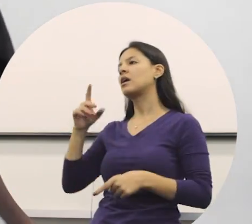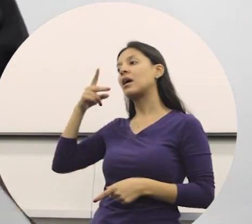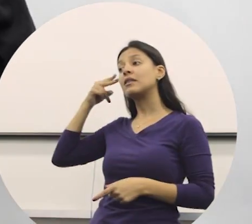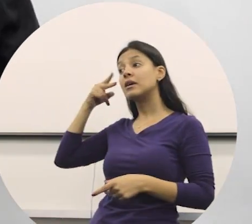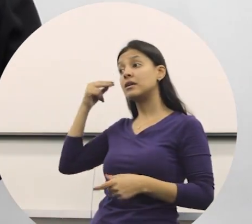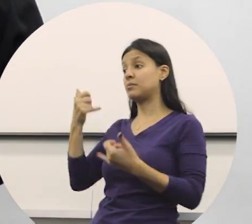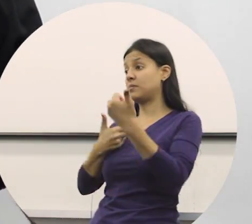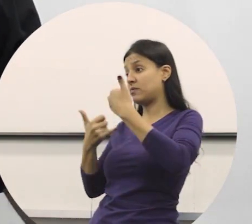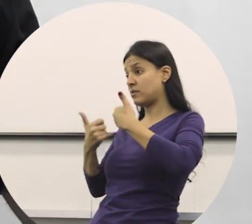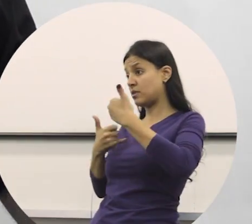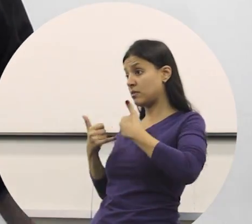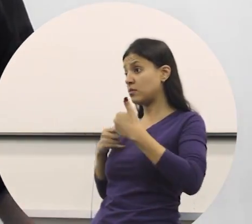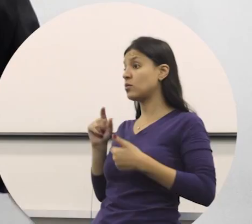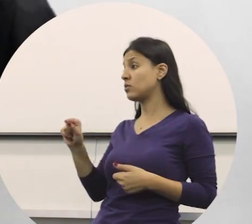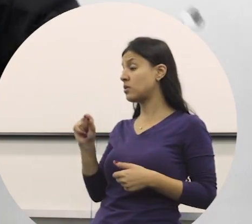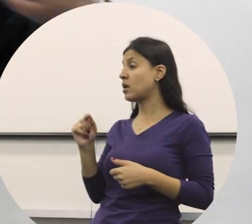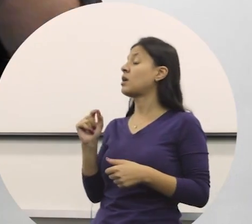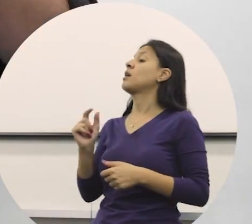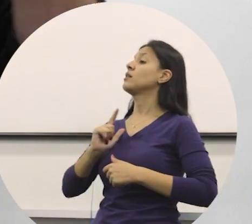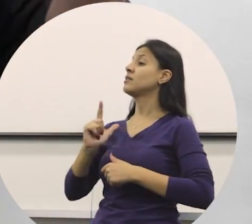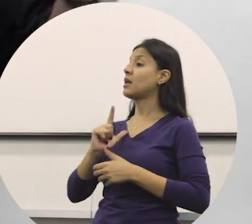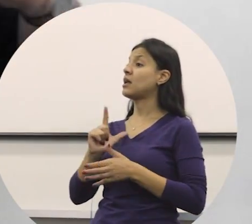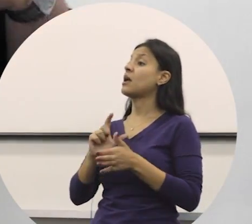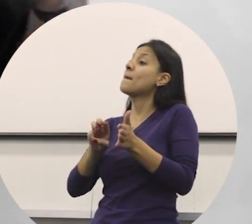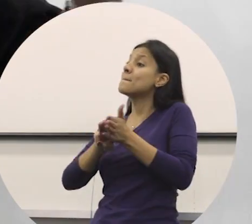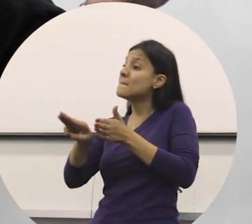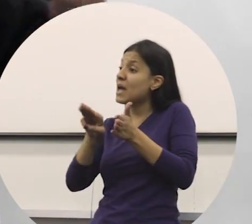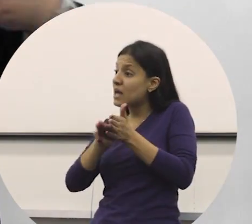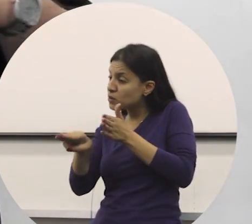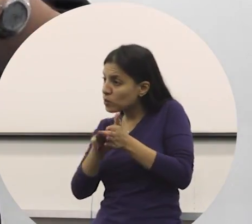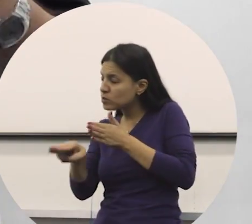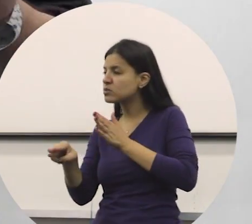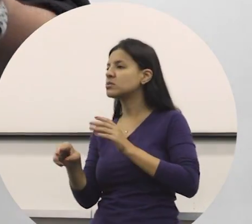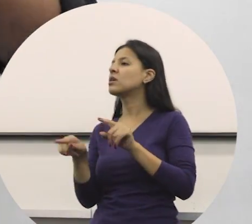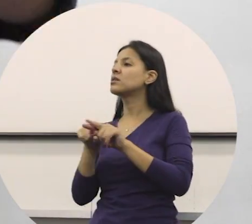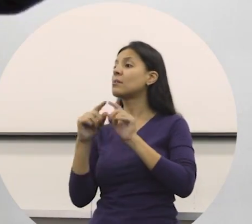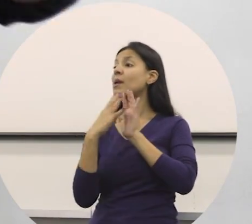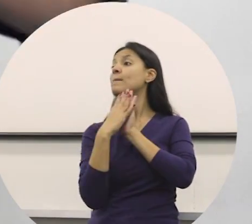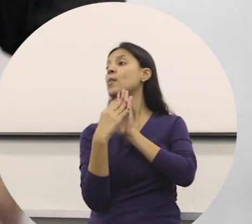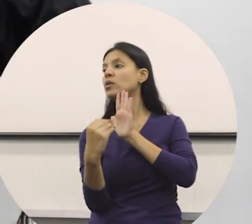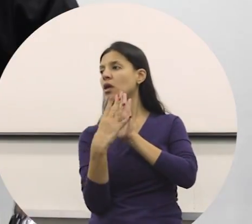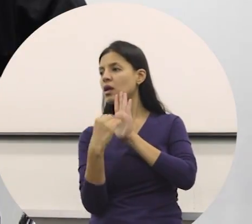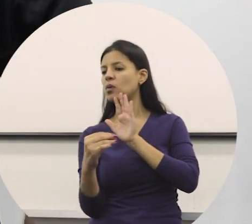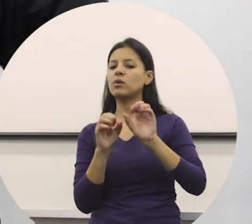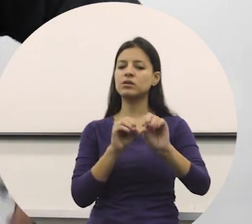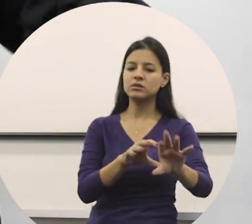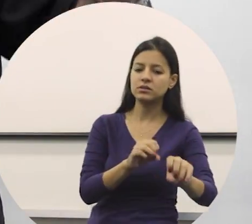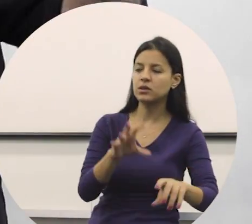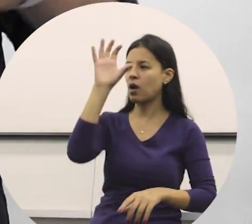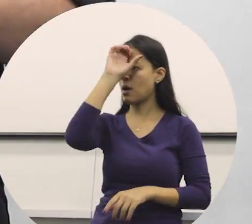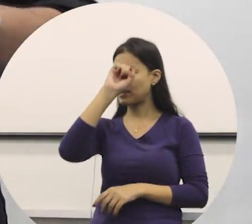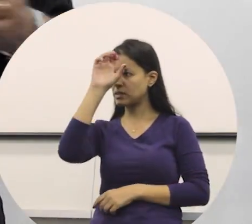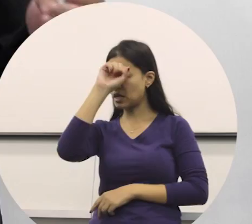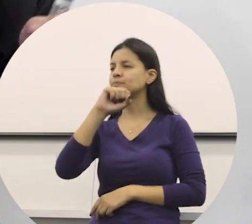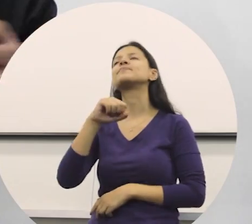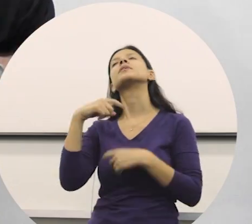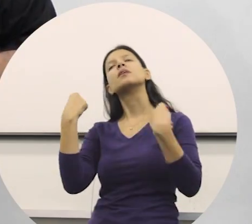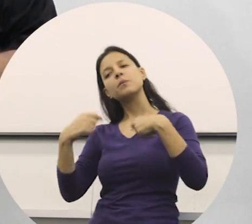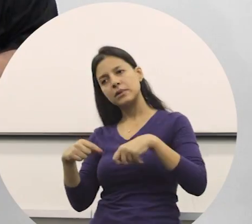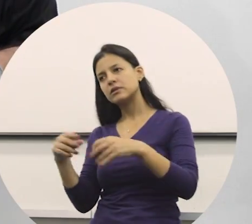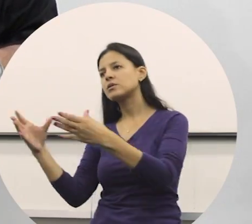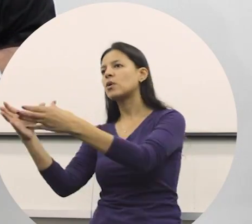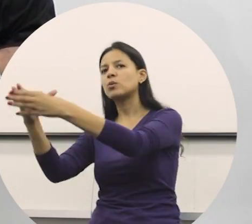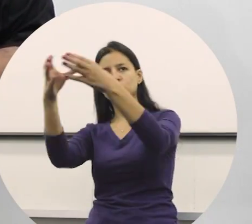início sobre os métodos, os modelos de ensino e aprendizagem. Isso tem que aparecer, nós vamos discutir isso nos grupos,